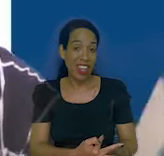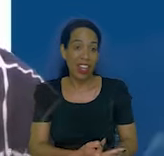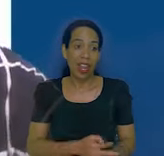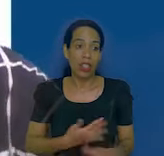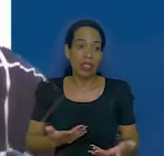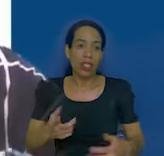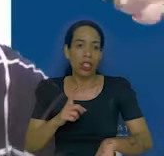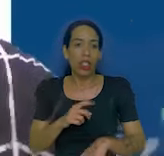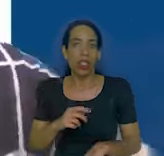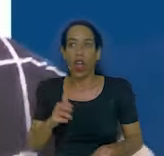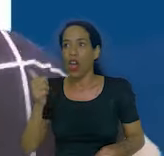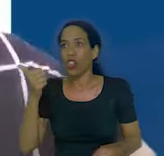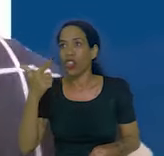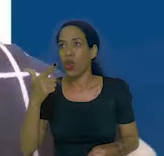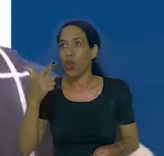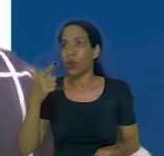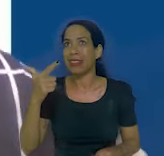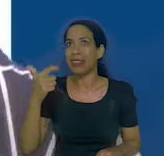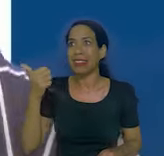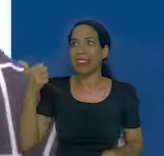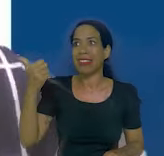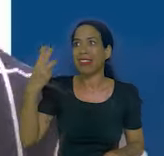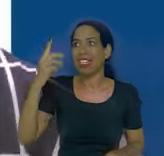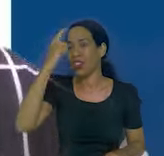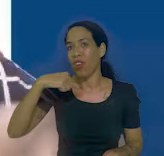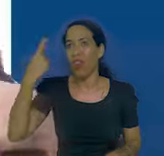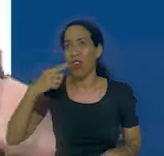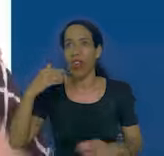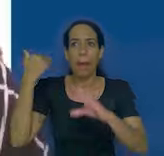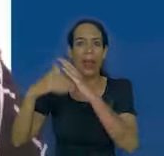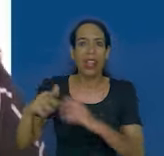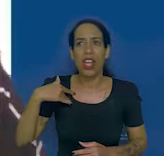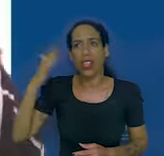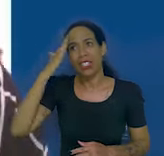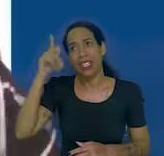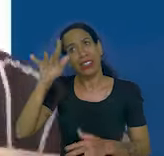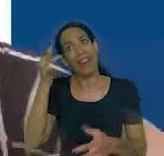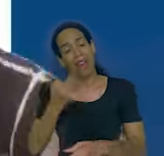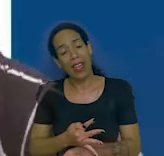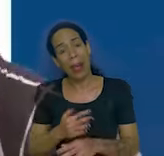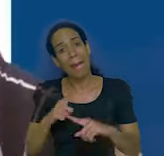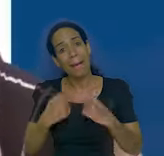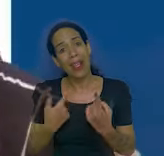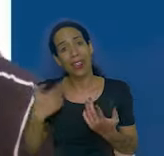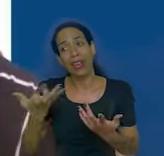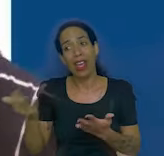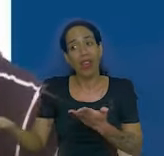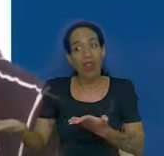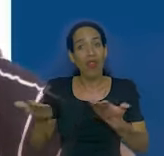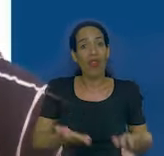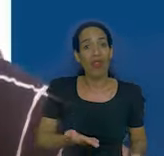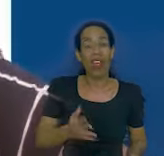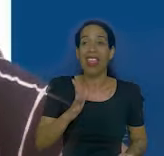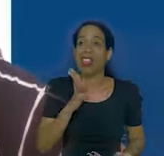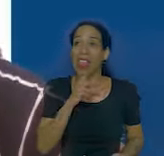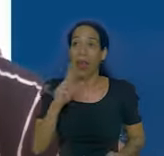com um fuso horário de, sei lá, 12, 13 horas para frente. Aí eu mandei uma mensagem assim: Bianca, eu sei que você está de férias, mas eu queria te fazer um convite. Aí eu